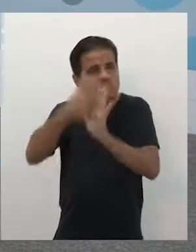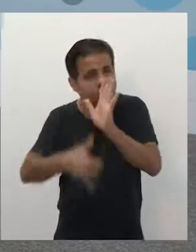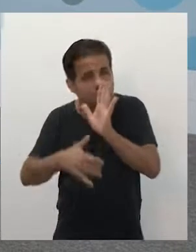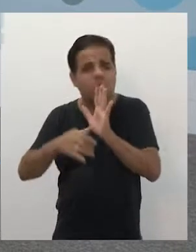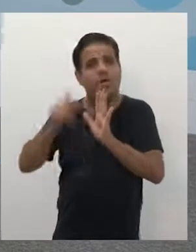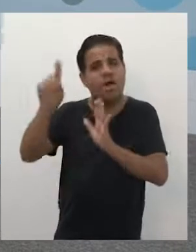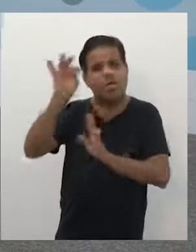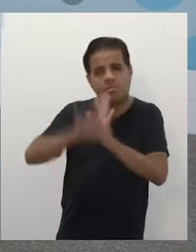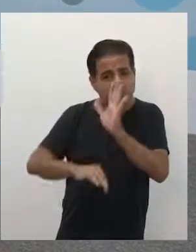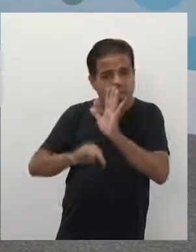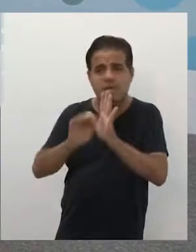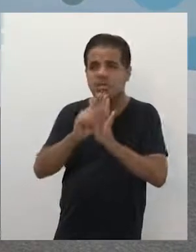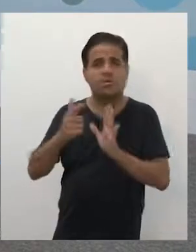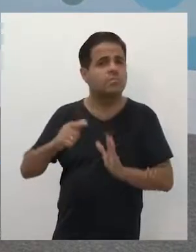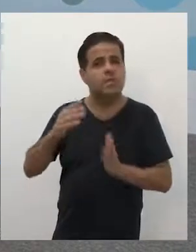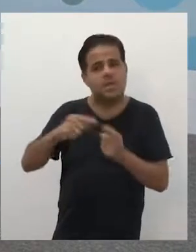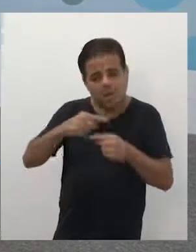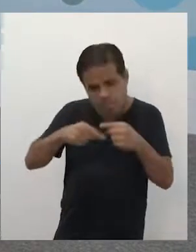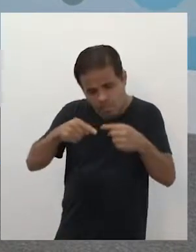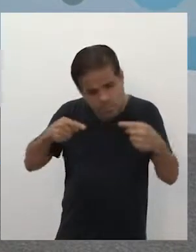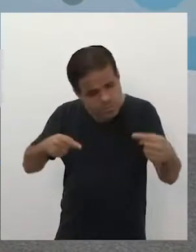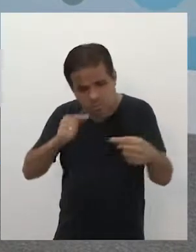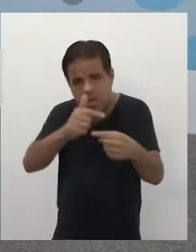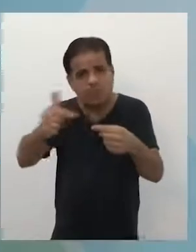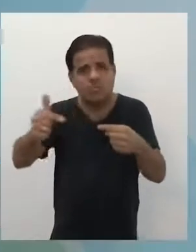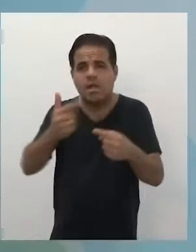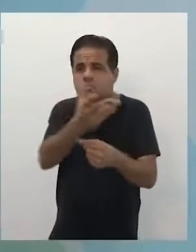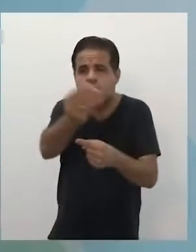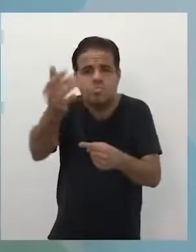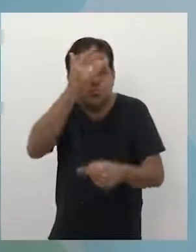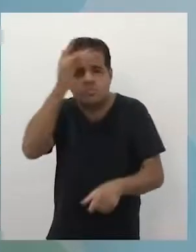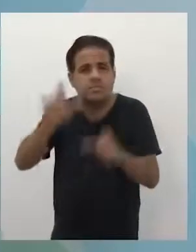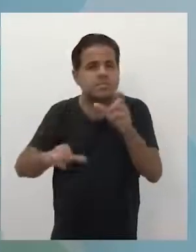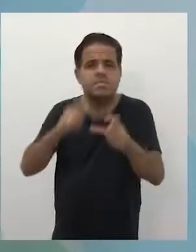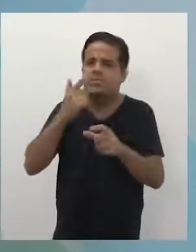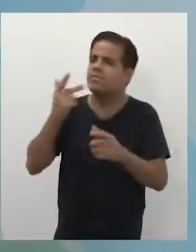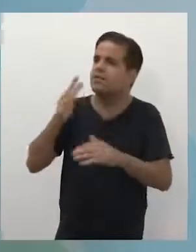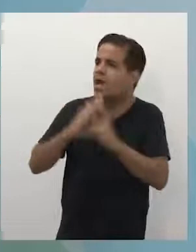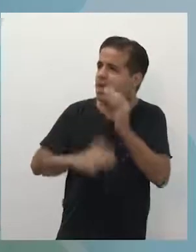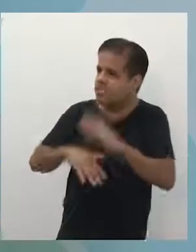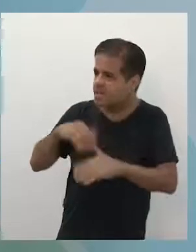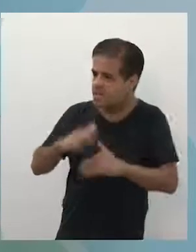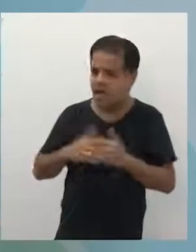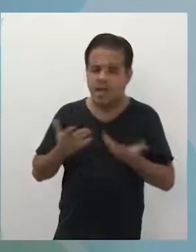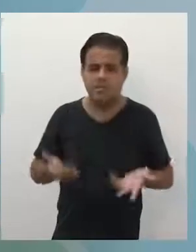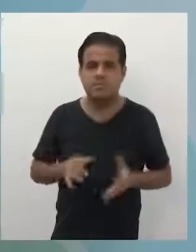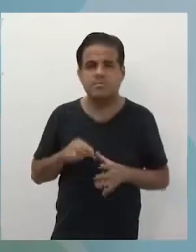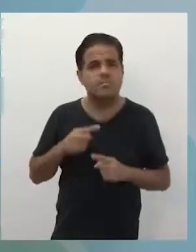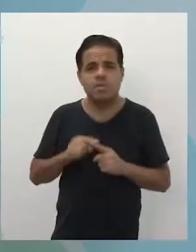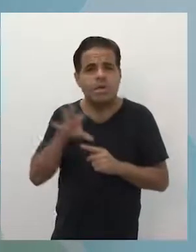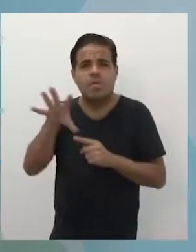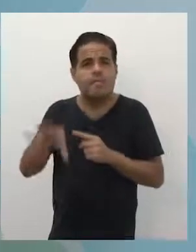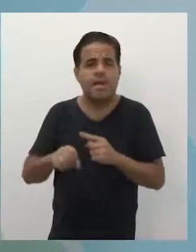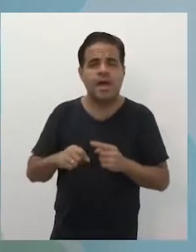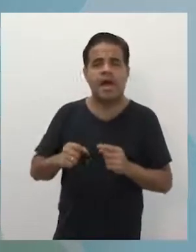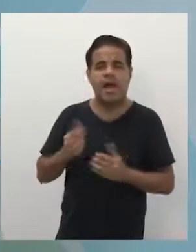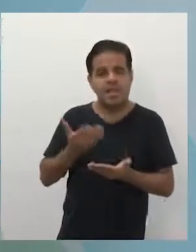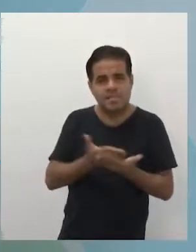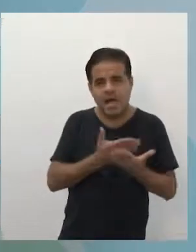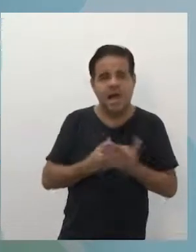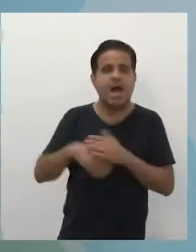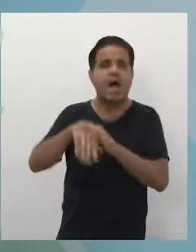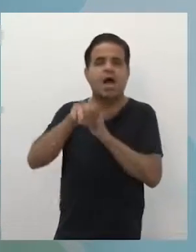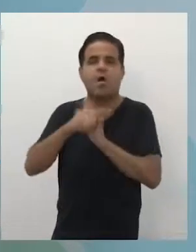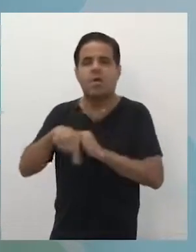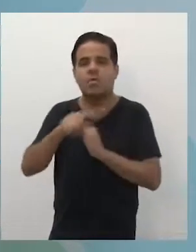é um texto que não temos na apostila, né? Então, assim, muitos de vocês, assim, estão falando de habilidade, objetivo, porque não pegaram ainda a aula no repositório.